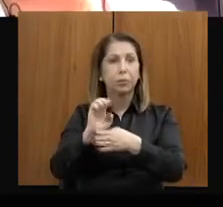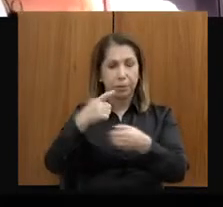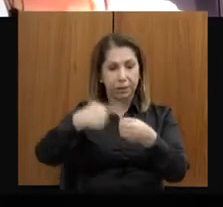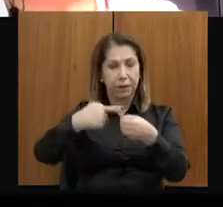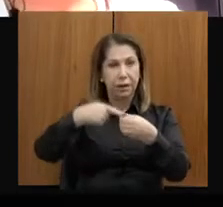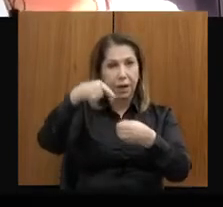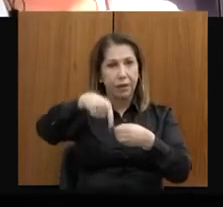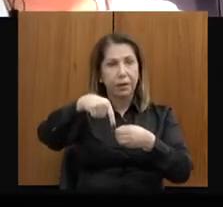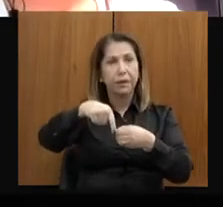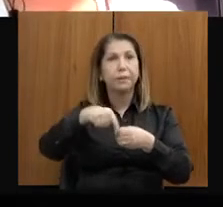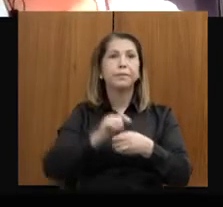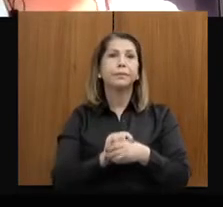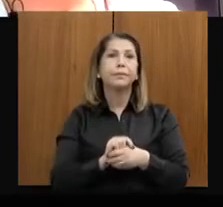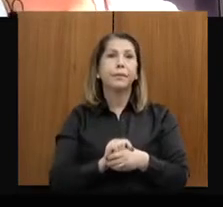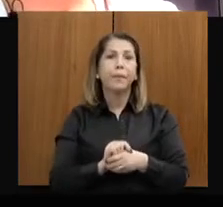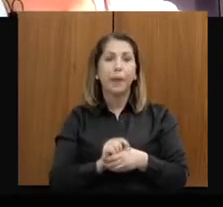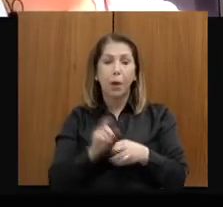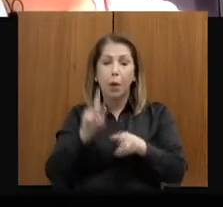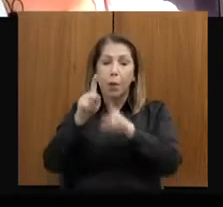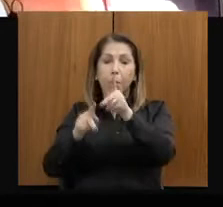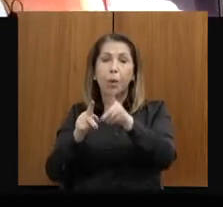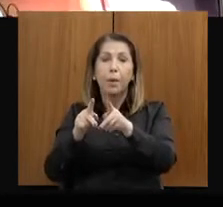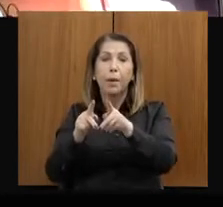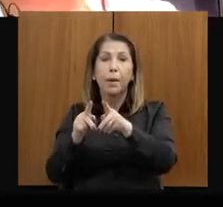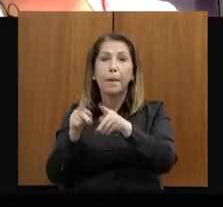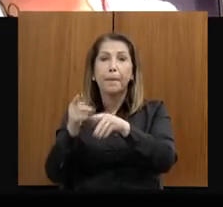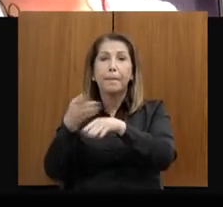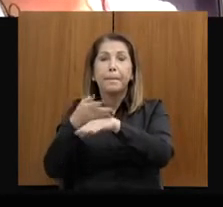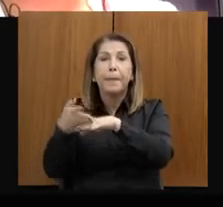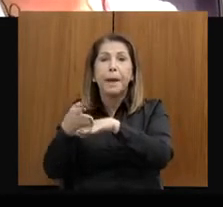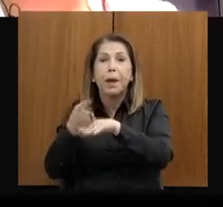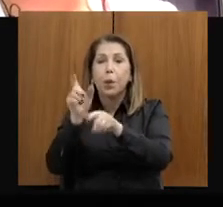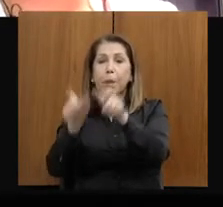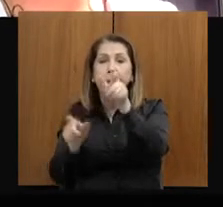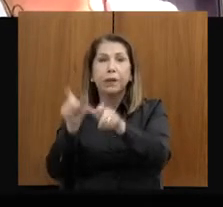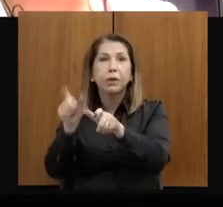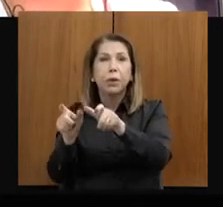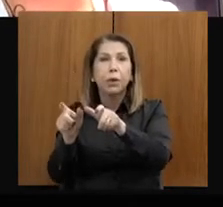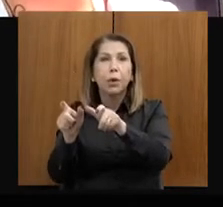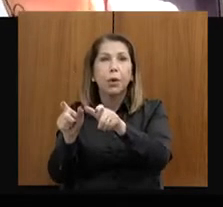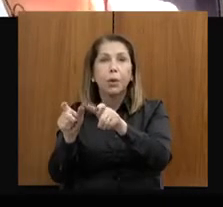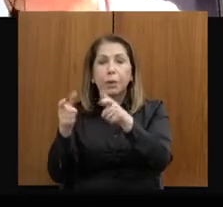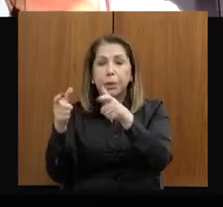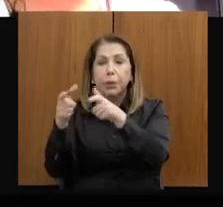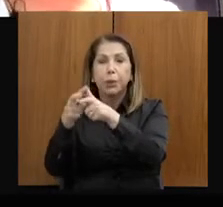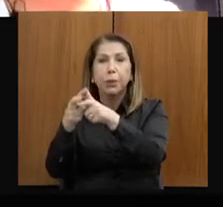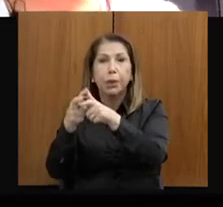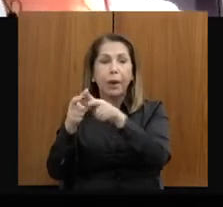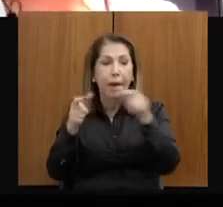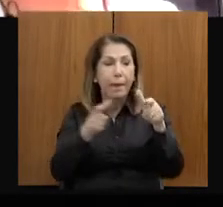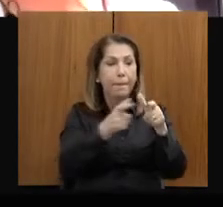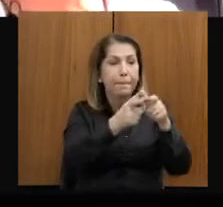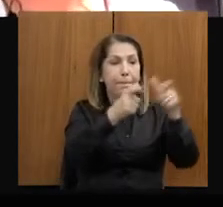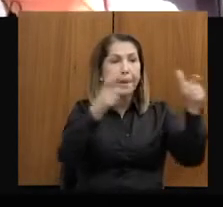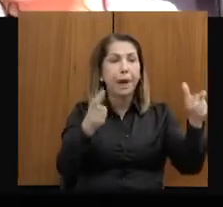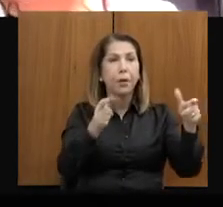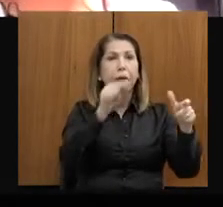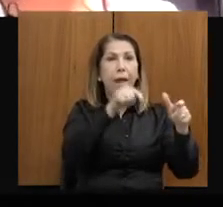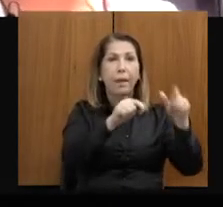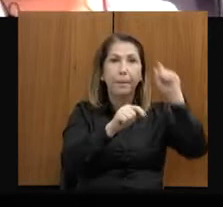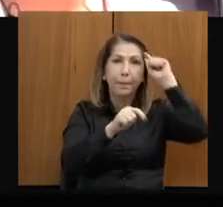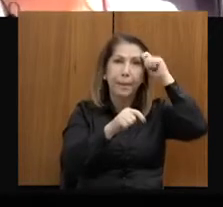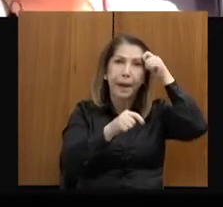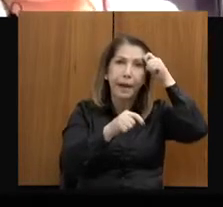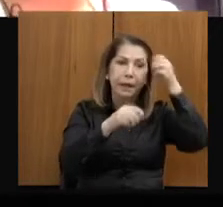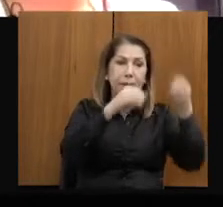época a população de branco zera inferior a população de pessoas consideradas pretas ou mestiças nos termos da